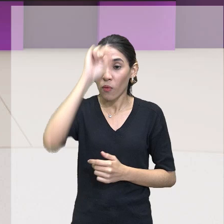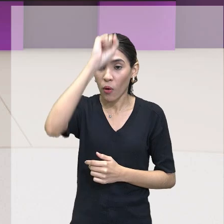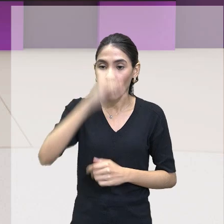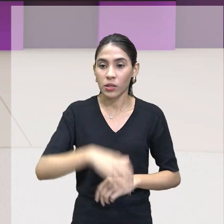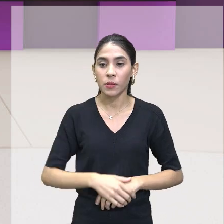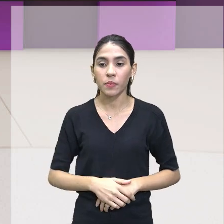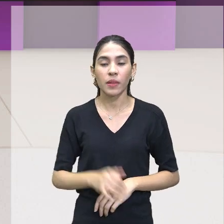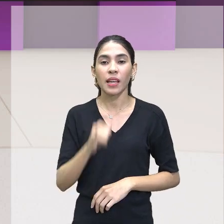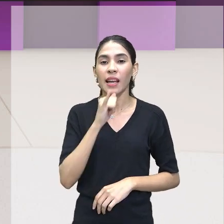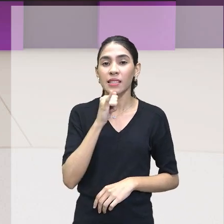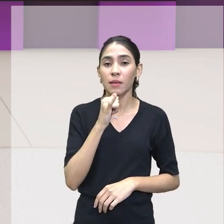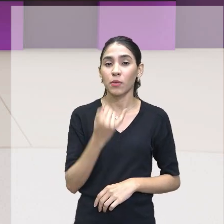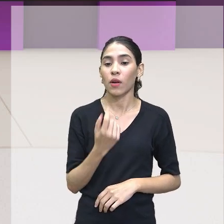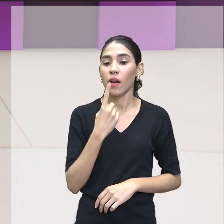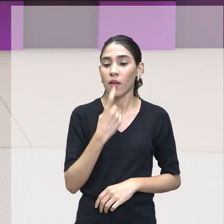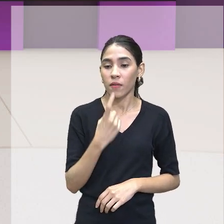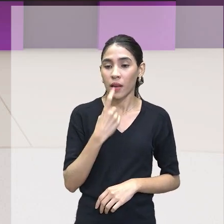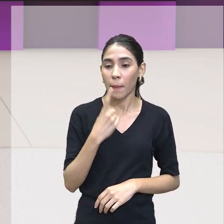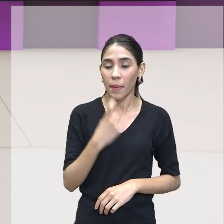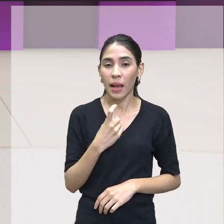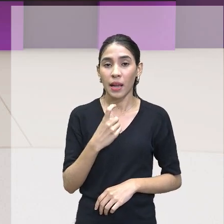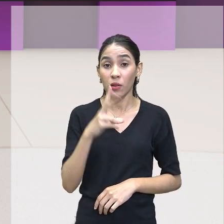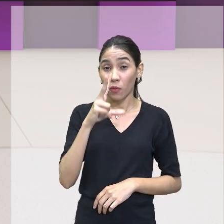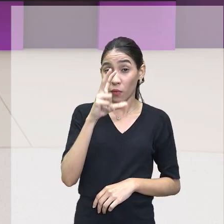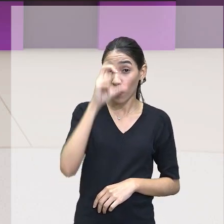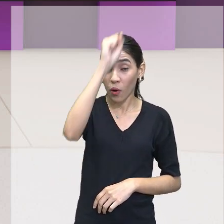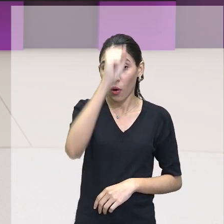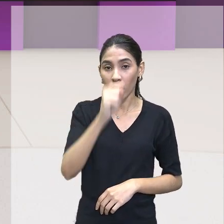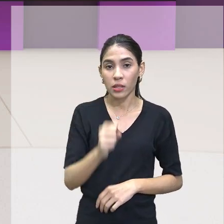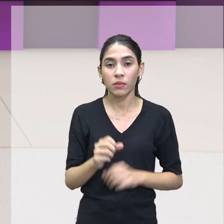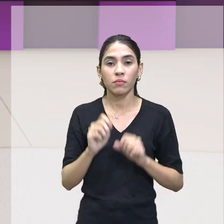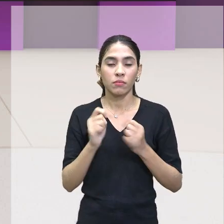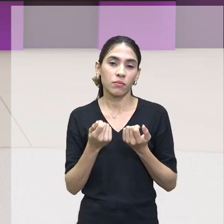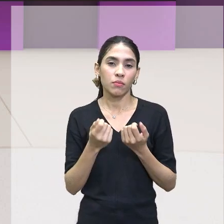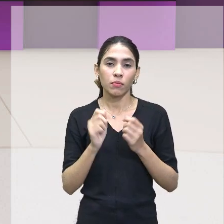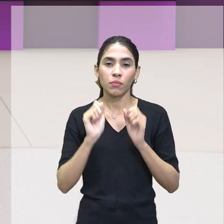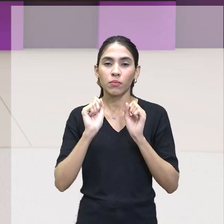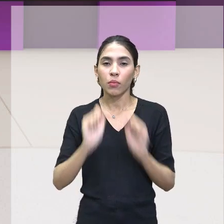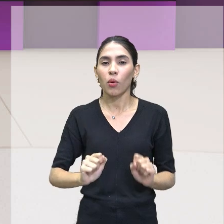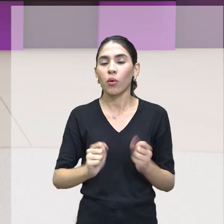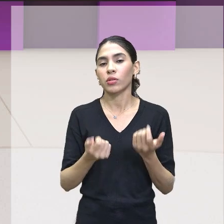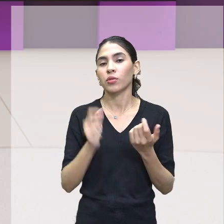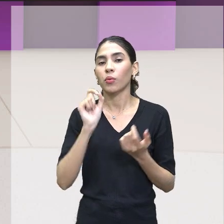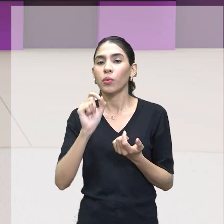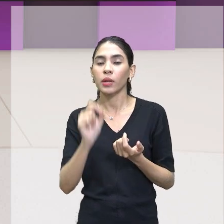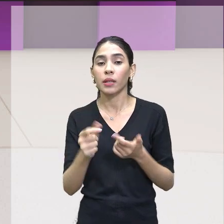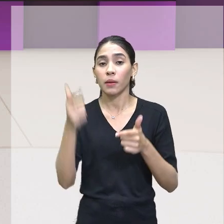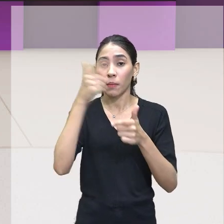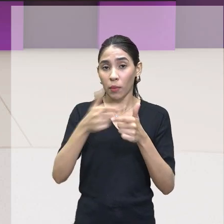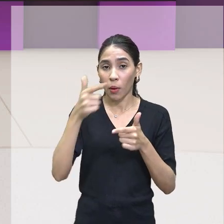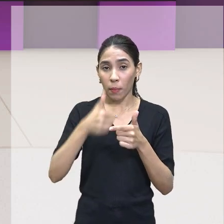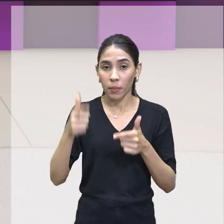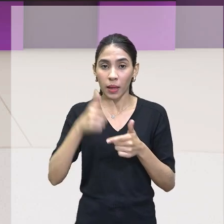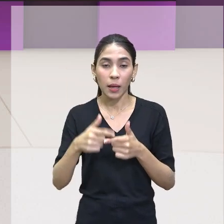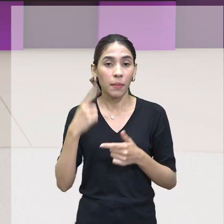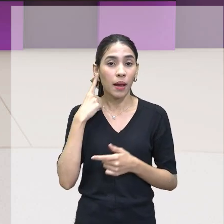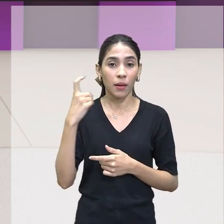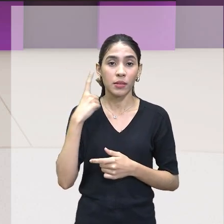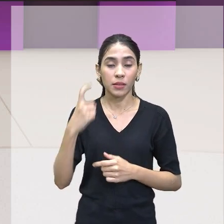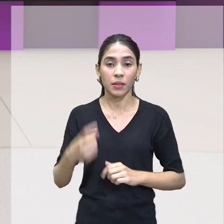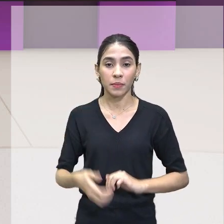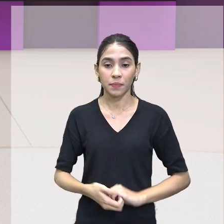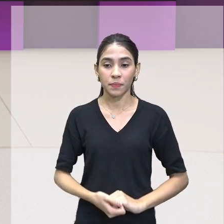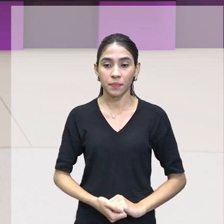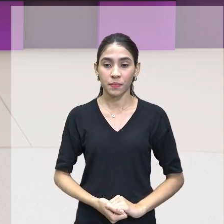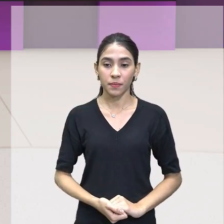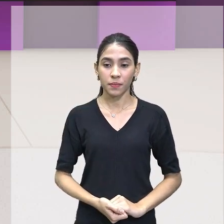e aí isso já geram desconfortos e podem também causar aí problemas na audição. Por isso